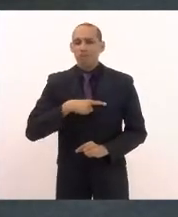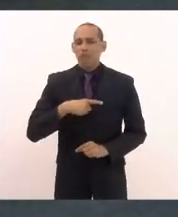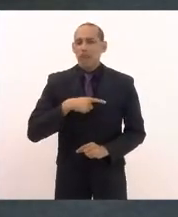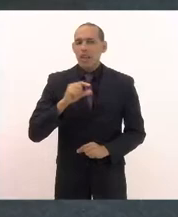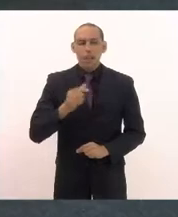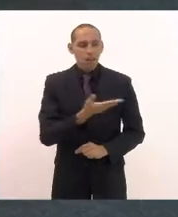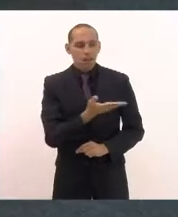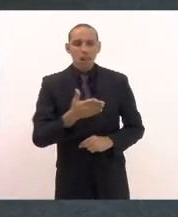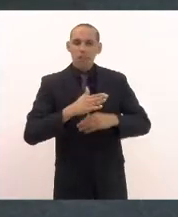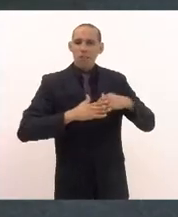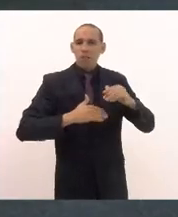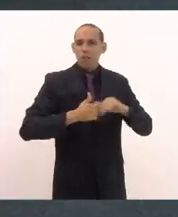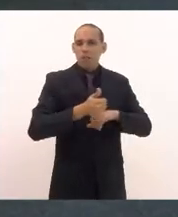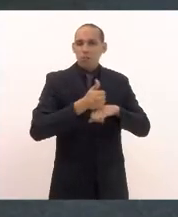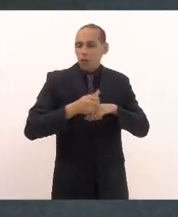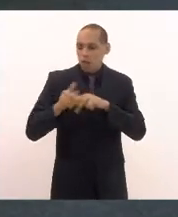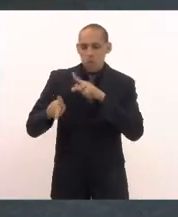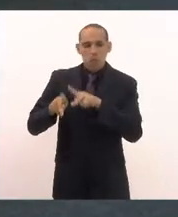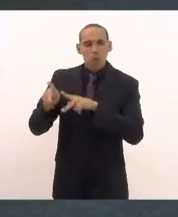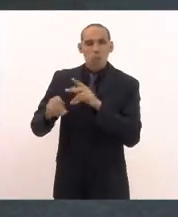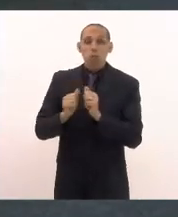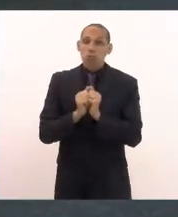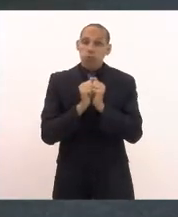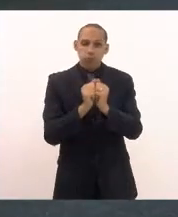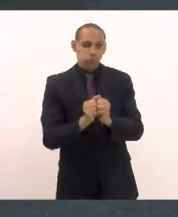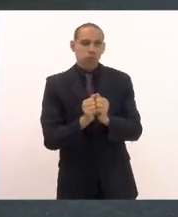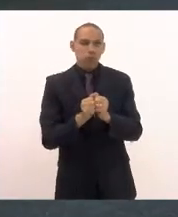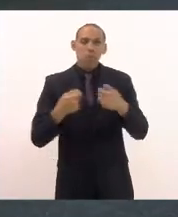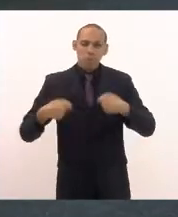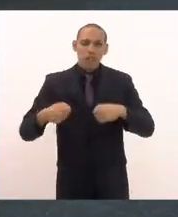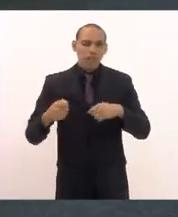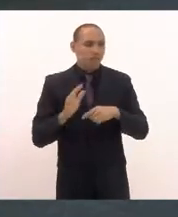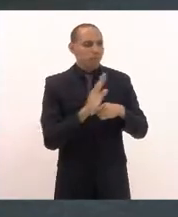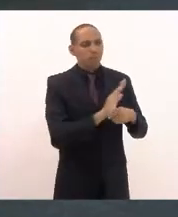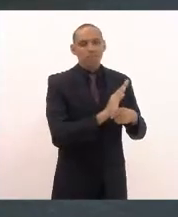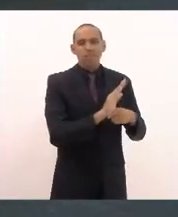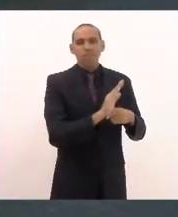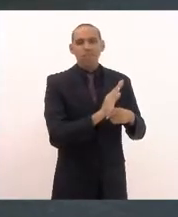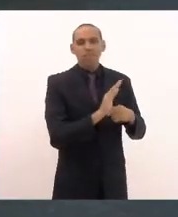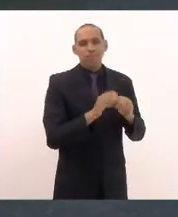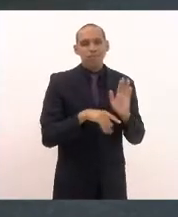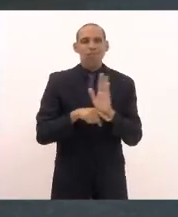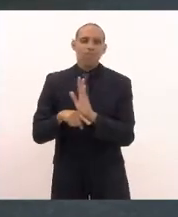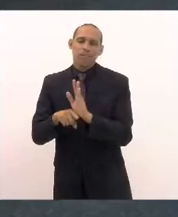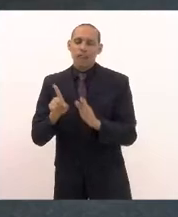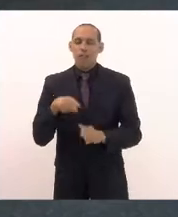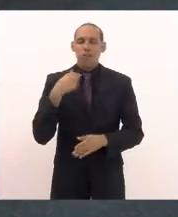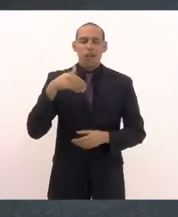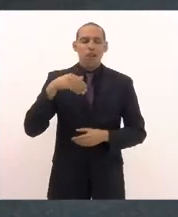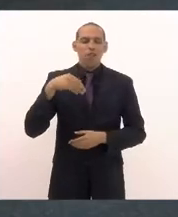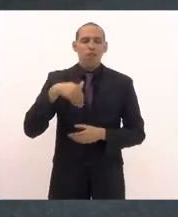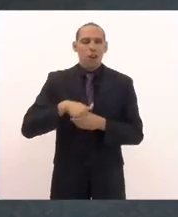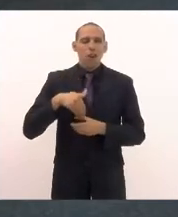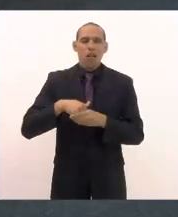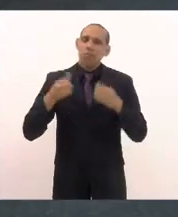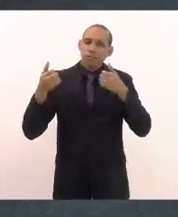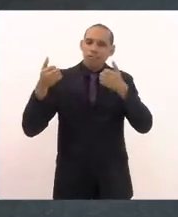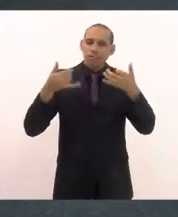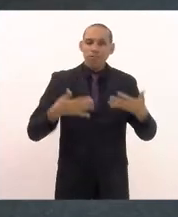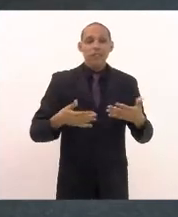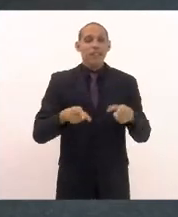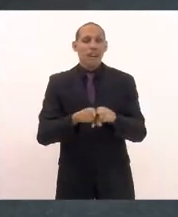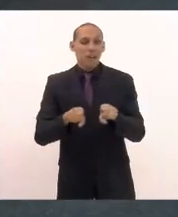profissionais e também da população que depende desses profissionais. Então, fica aqui a nossa declaração de voto. E, como bem